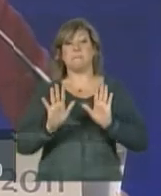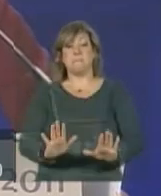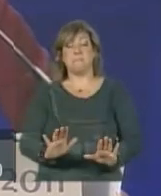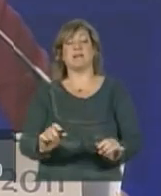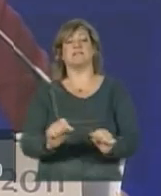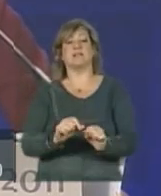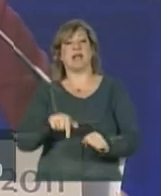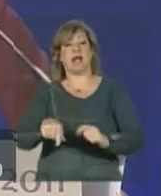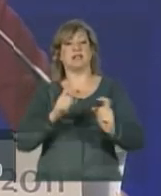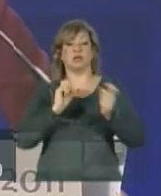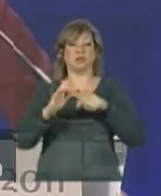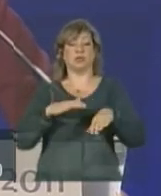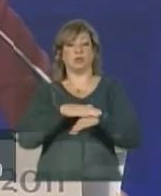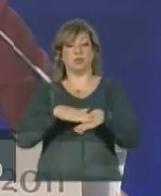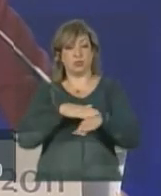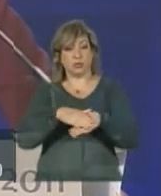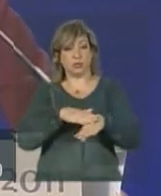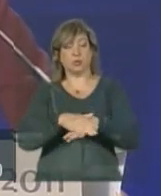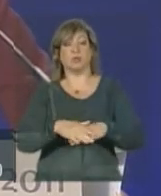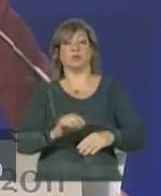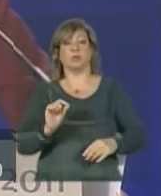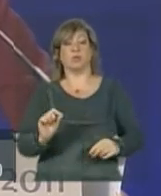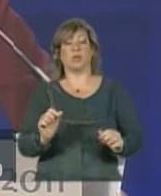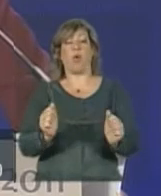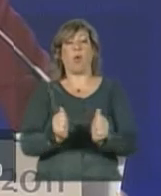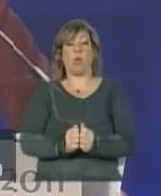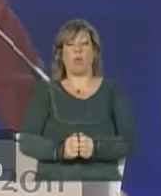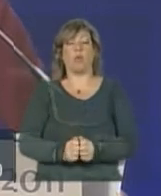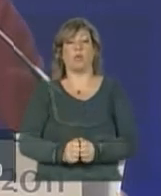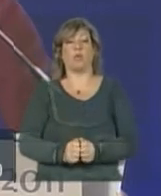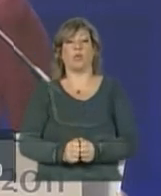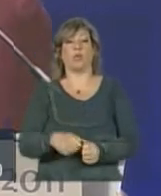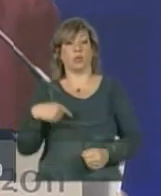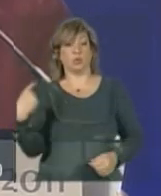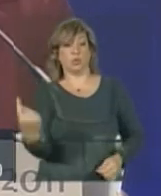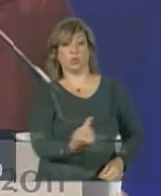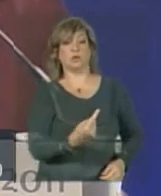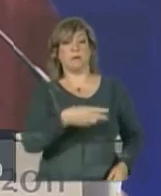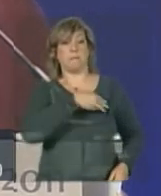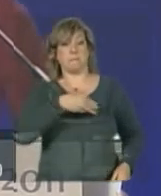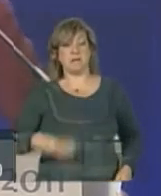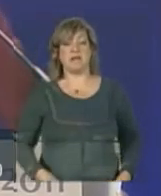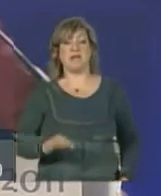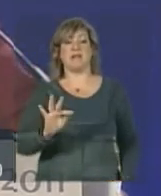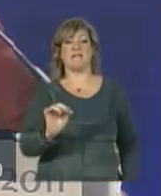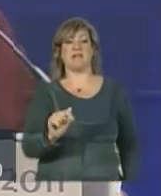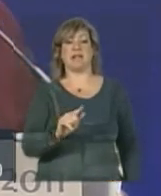essa discussão ocorrer com os ministros da Fazenda